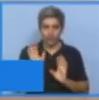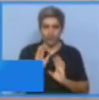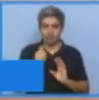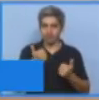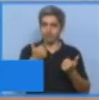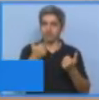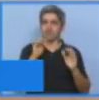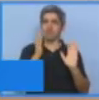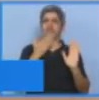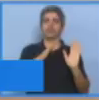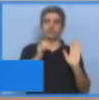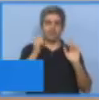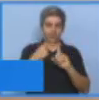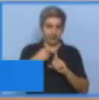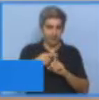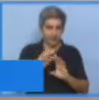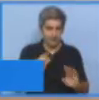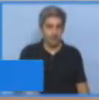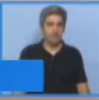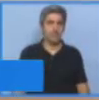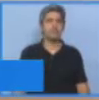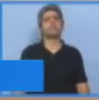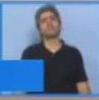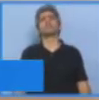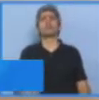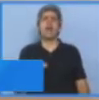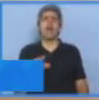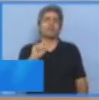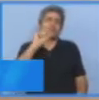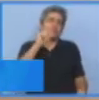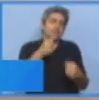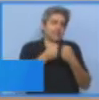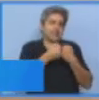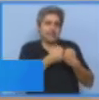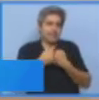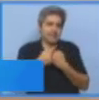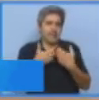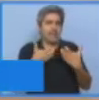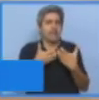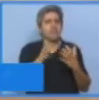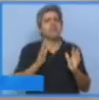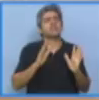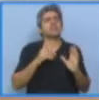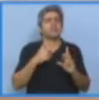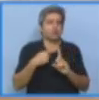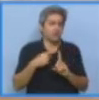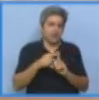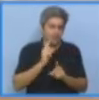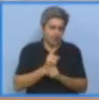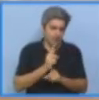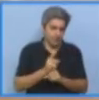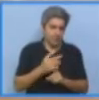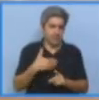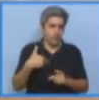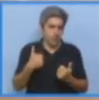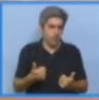muito bom, muito bom. Não, há alguma rivalidade, há sempre, não é? Saudável, porque, digamos. Uma rivalidade saudável, não é?